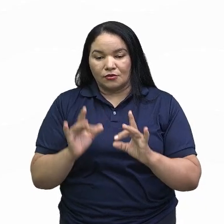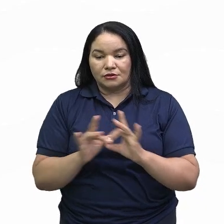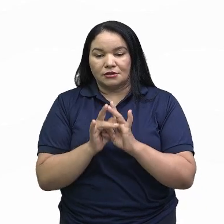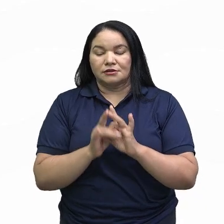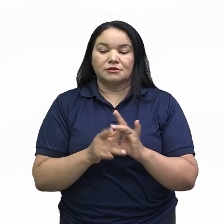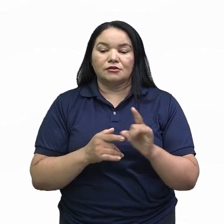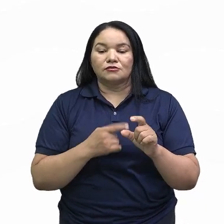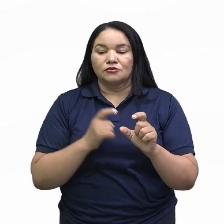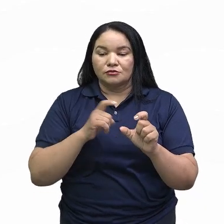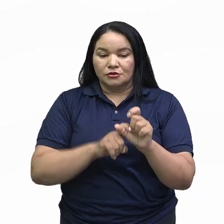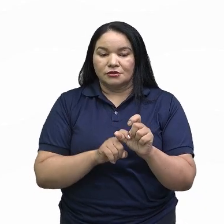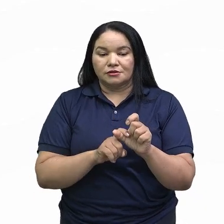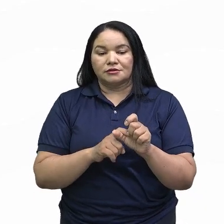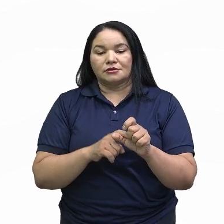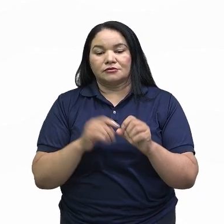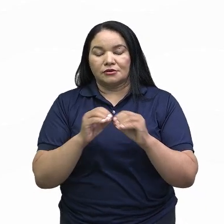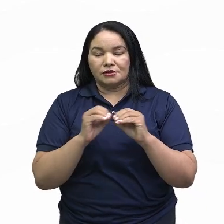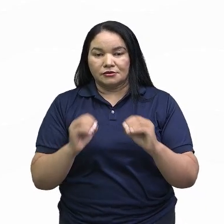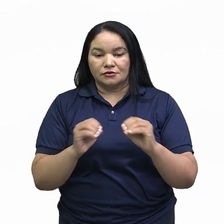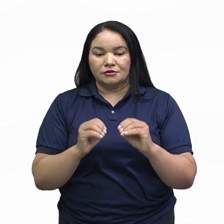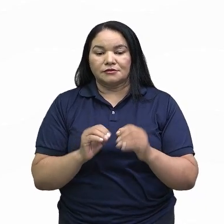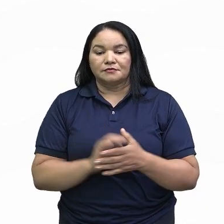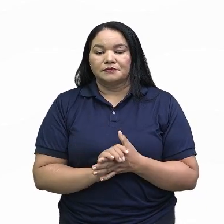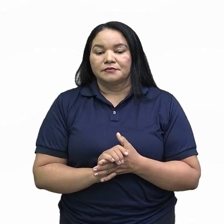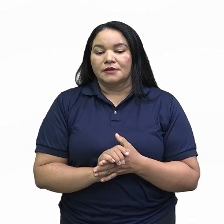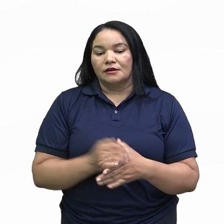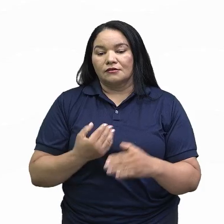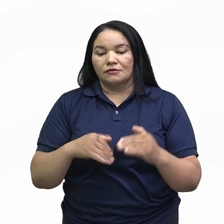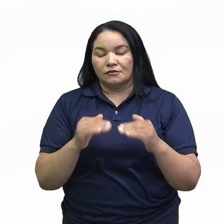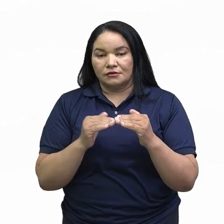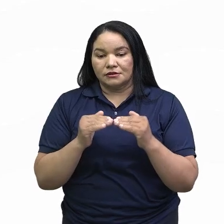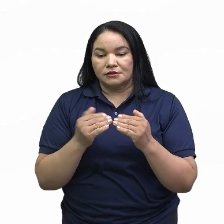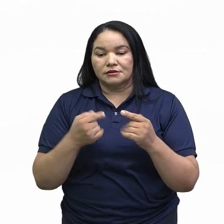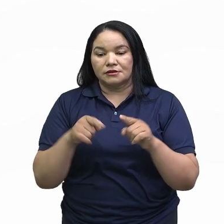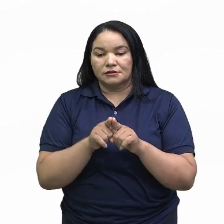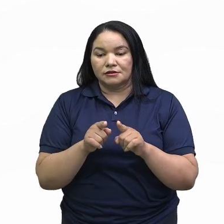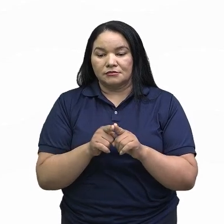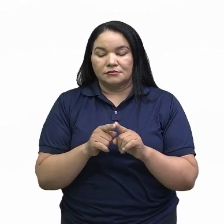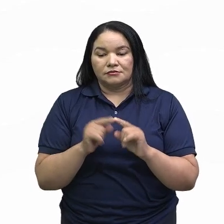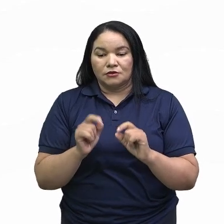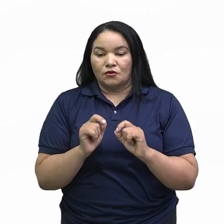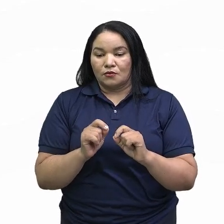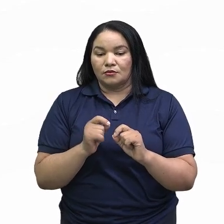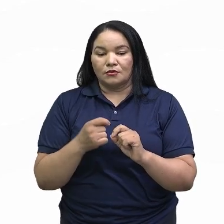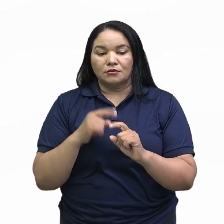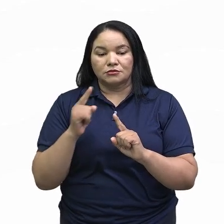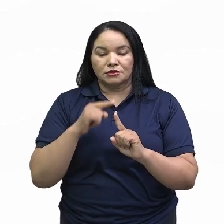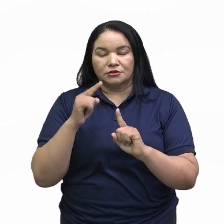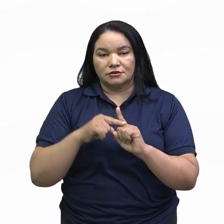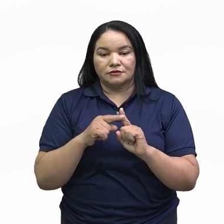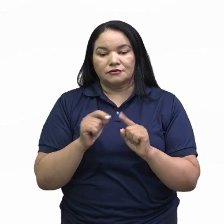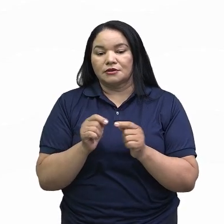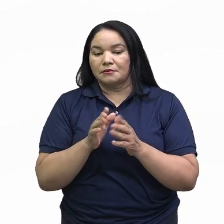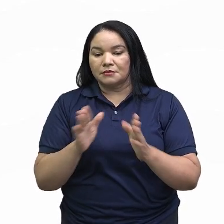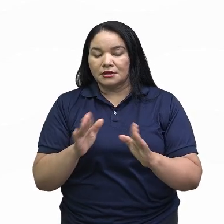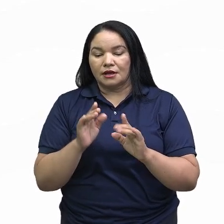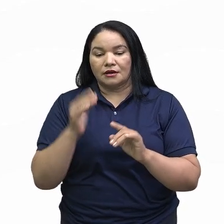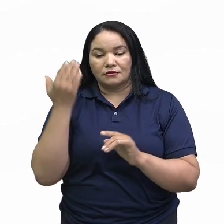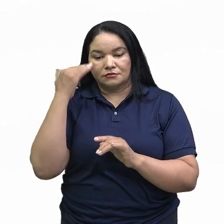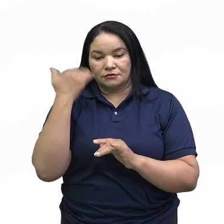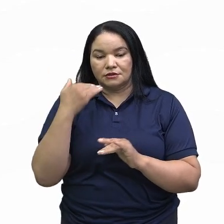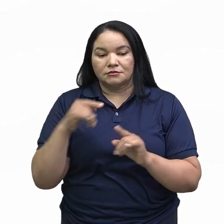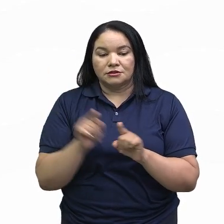de coordenação e subordinação de orações, concordância e regência com objetivo de ampliar